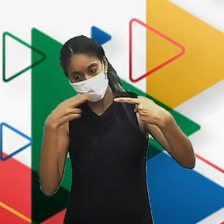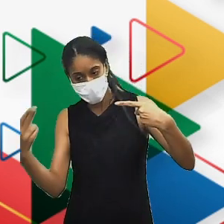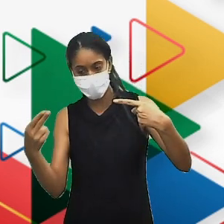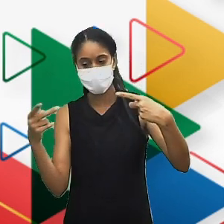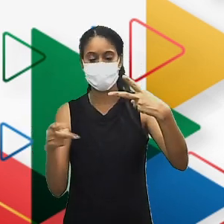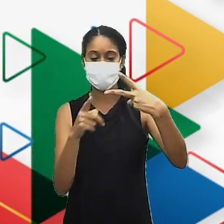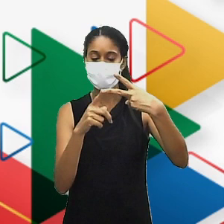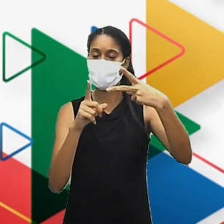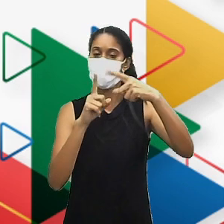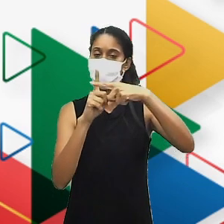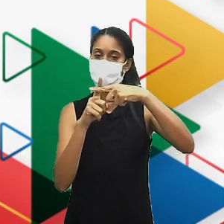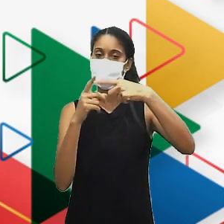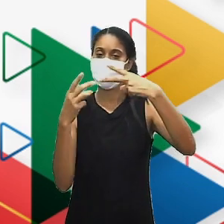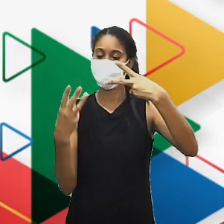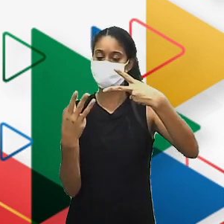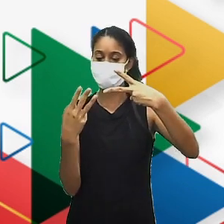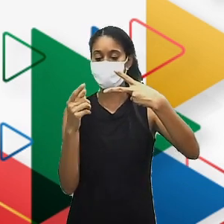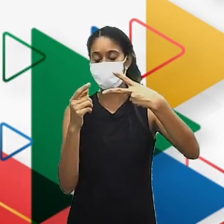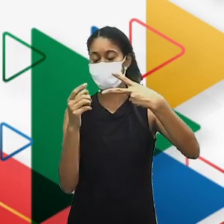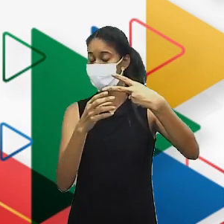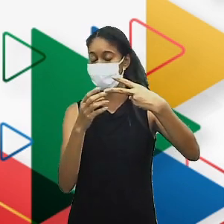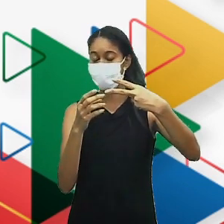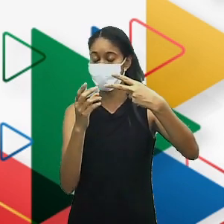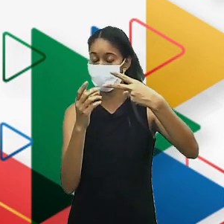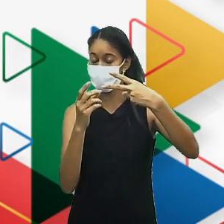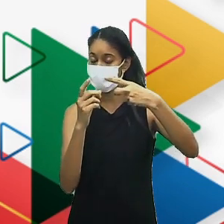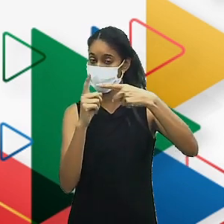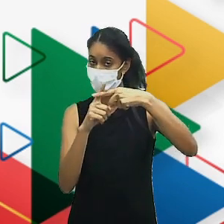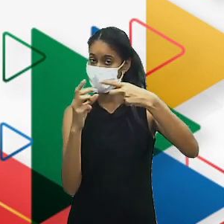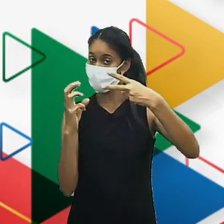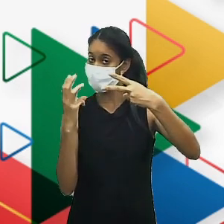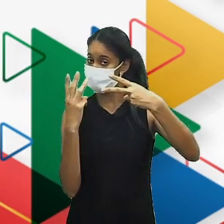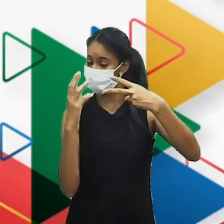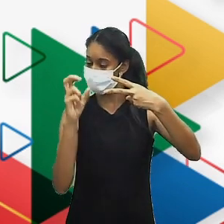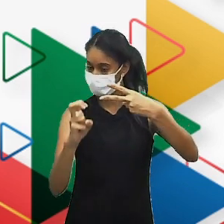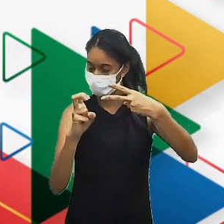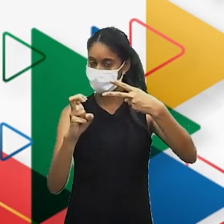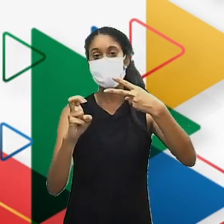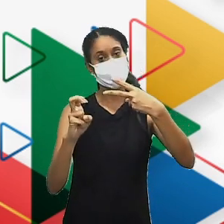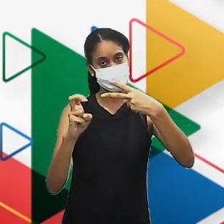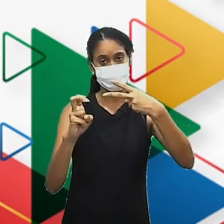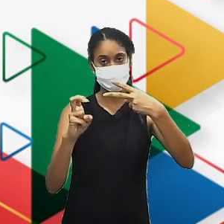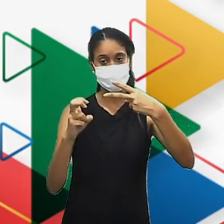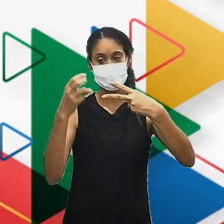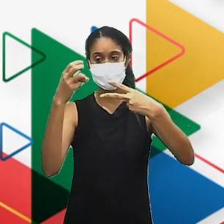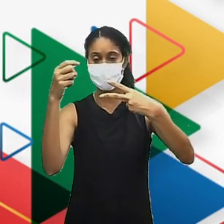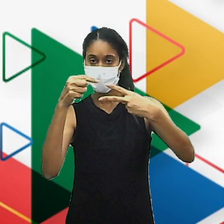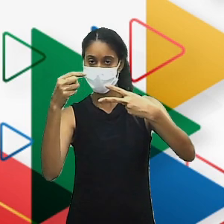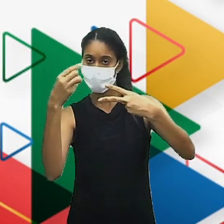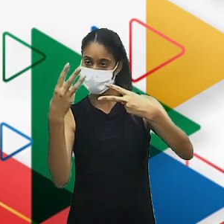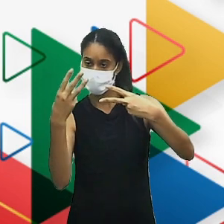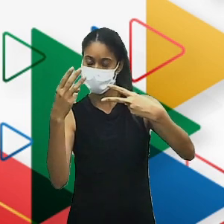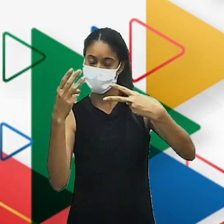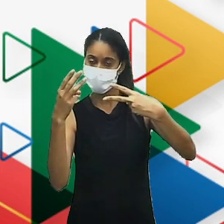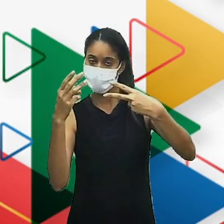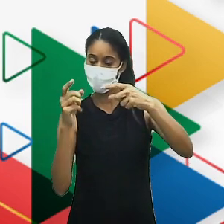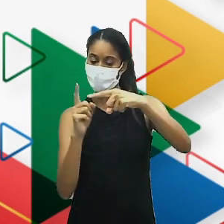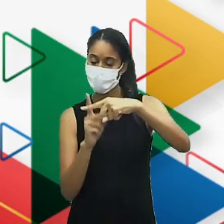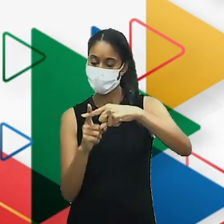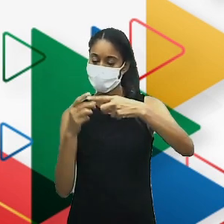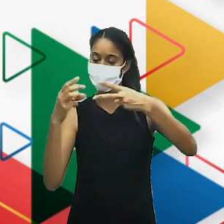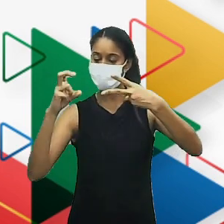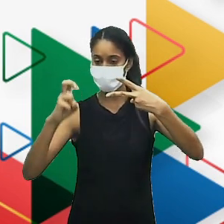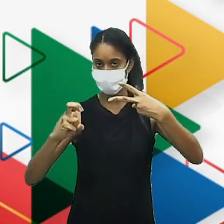a carga mais 5. Aí vai depender da molécula ou do tipo de ligação que ele está fazendo. Qual